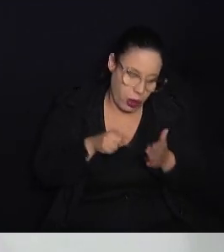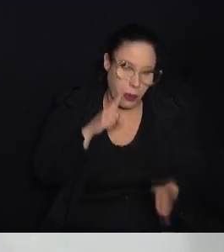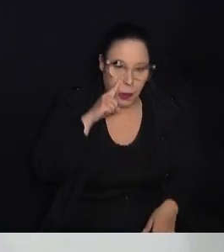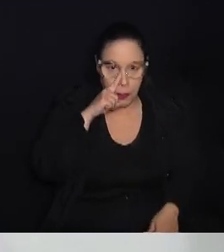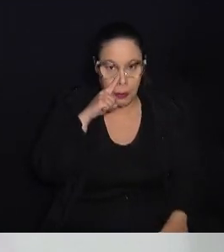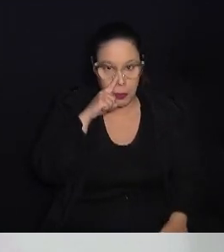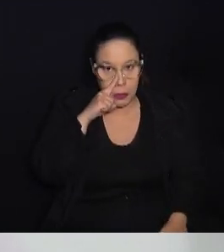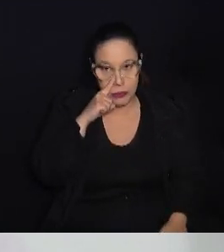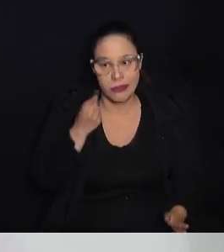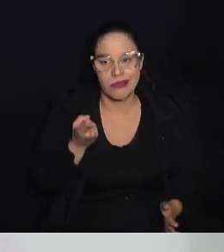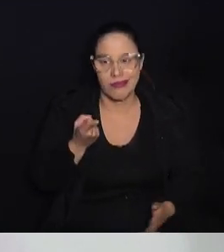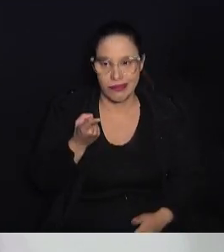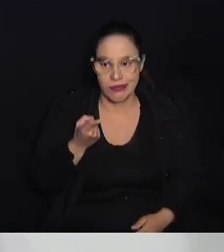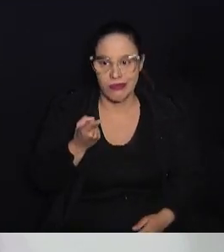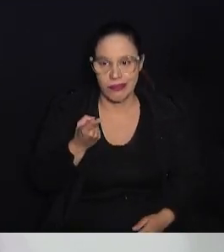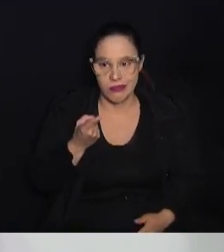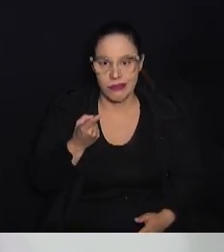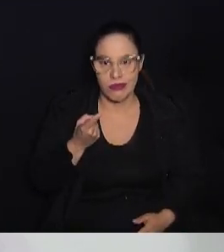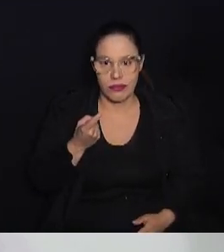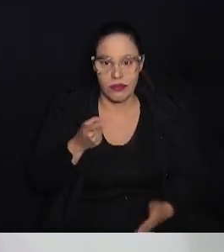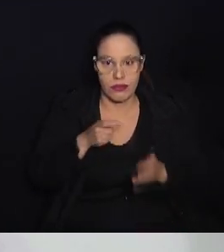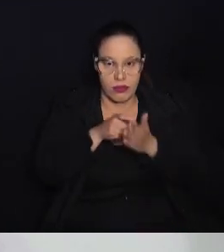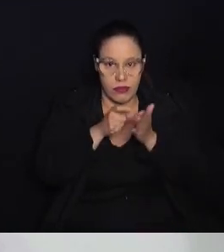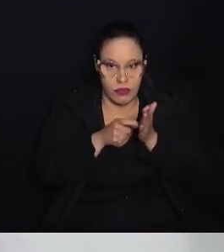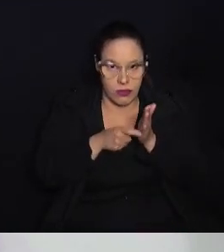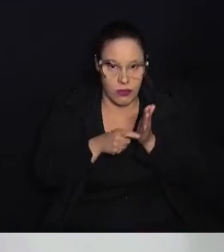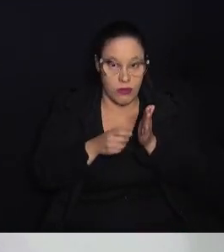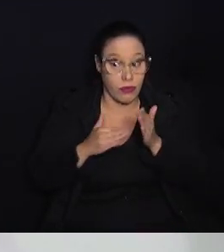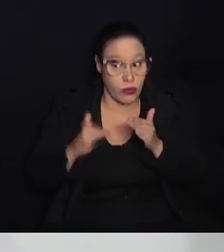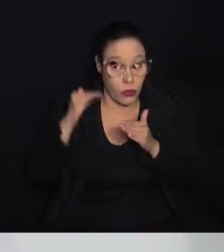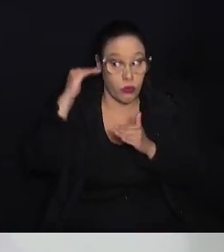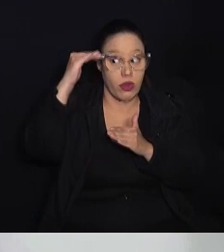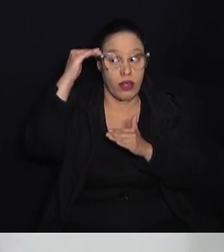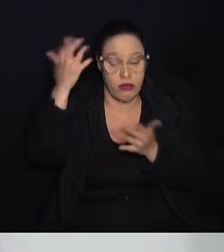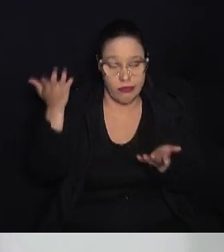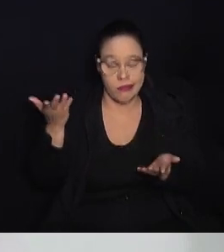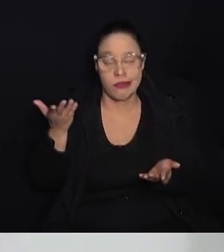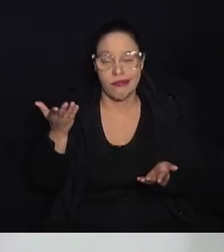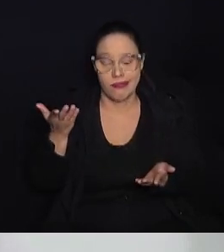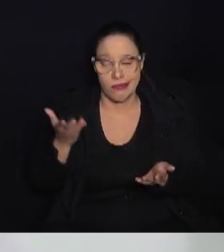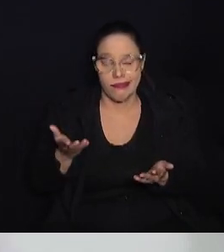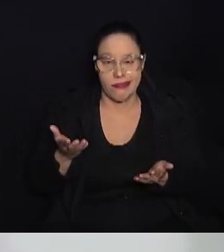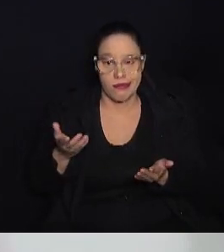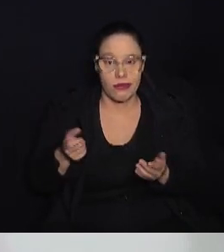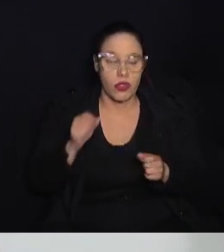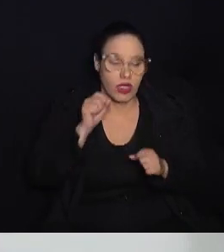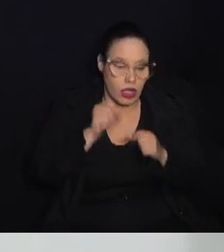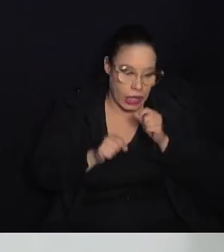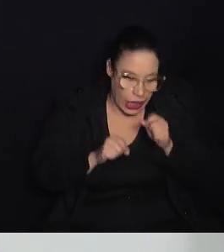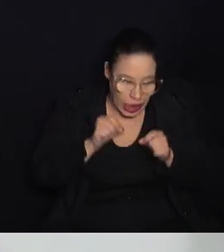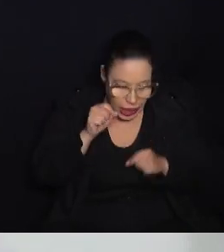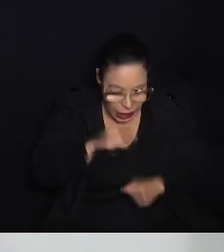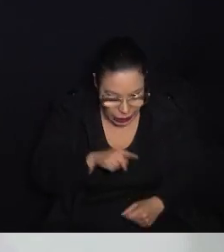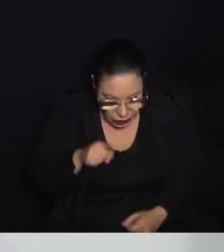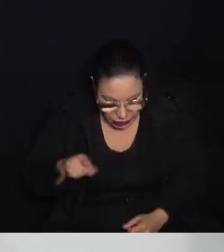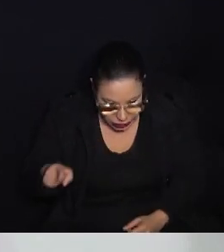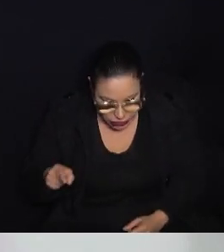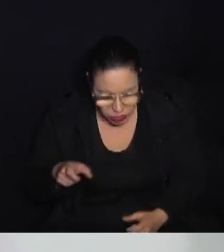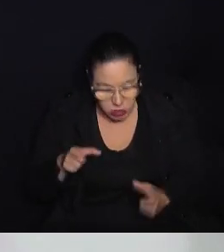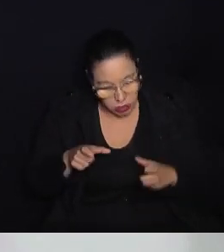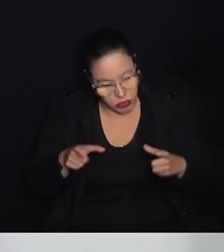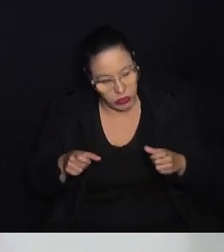para diabetes e receberam uma categoria como alto ou muito alto. Então, vai ser nessas pessoas que a